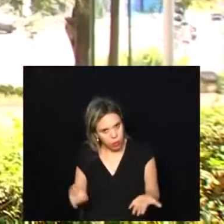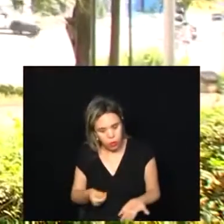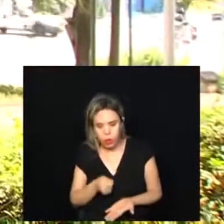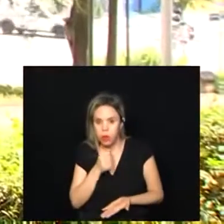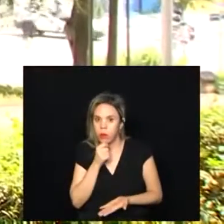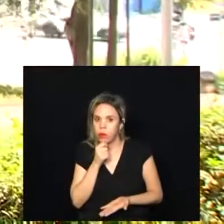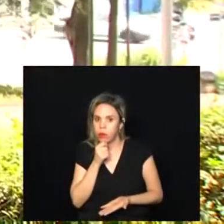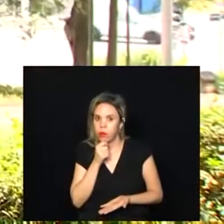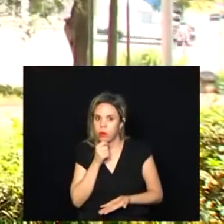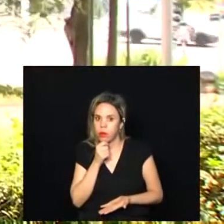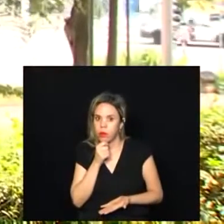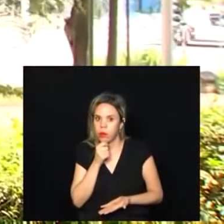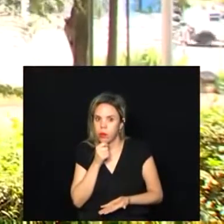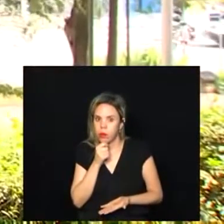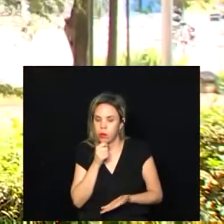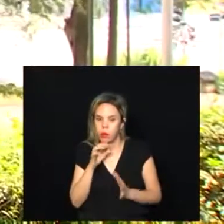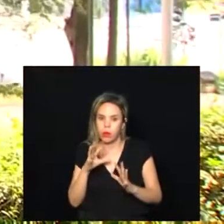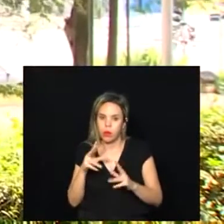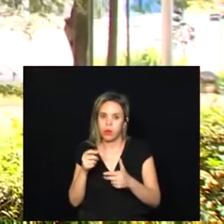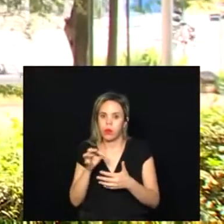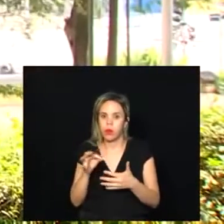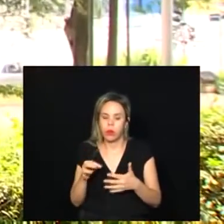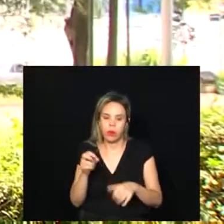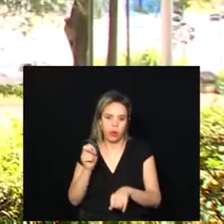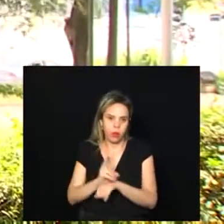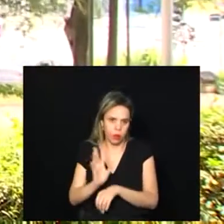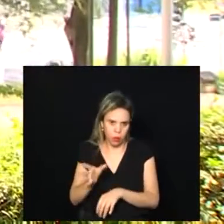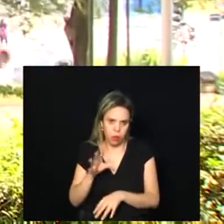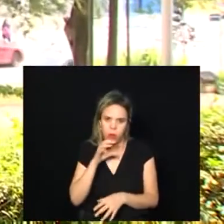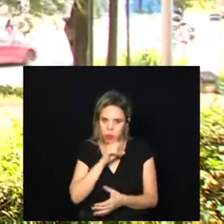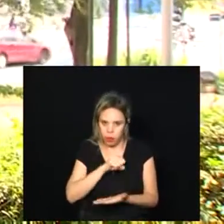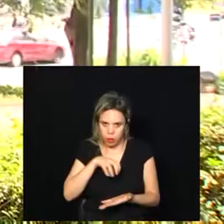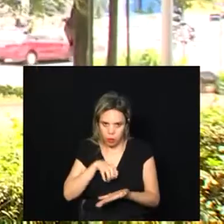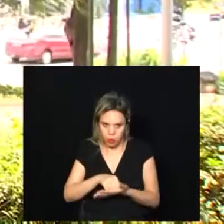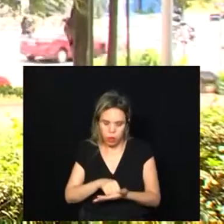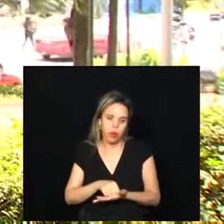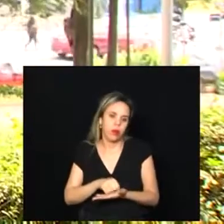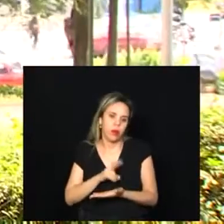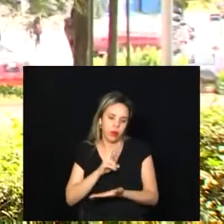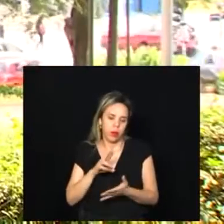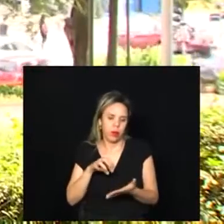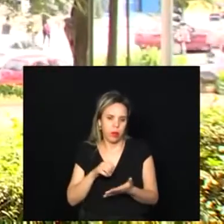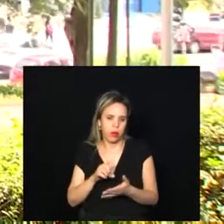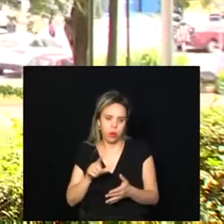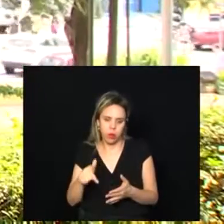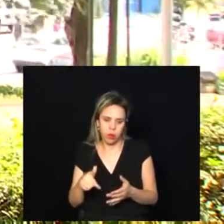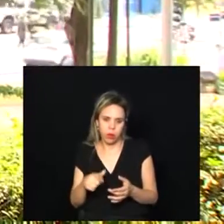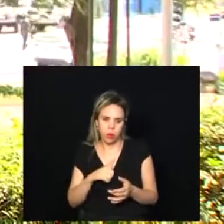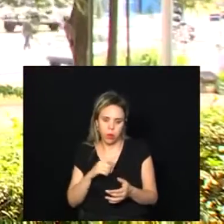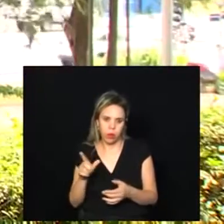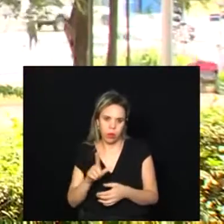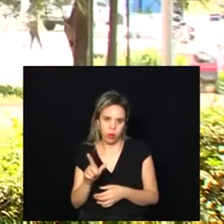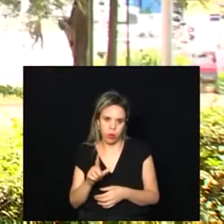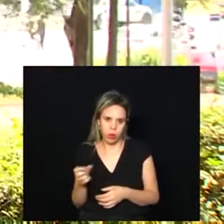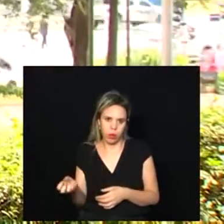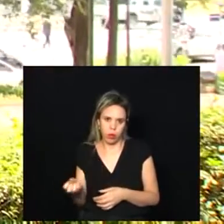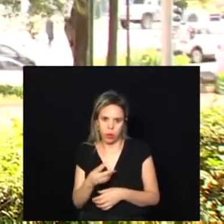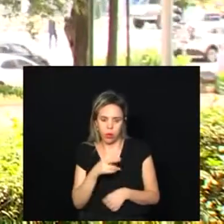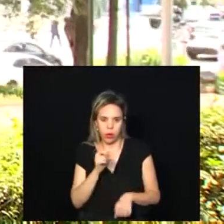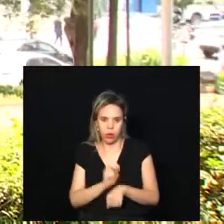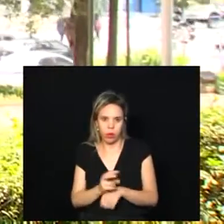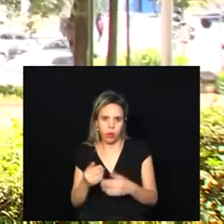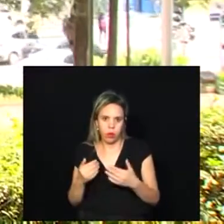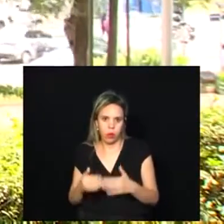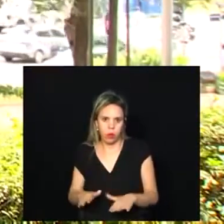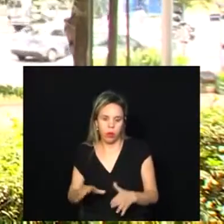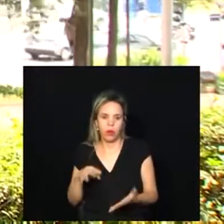enquanto, todas as doses, todas as vagas já foram preenchidas, mas assim que houver, logicamente, mais uma